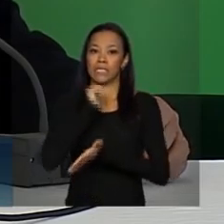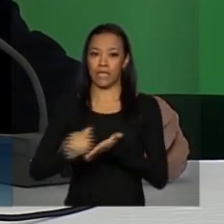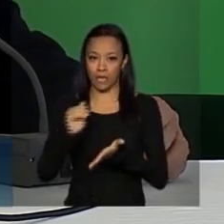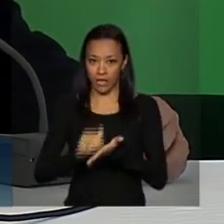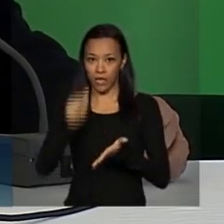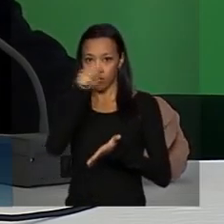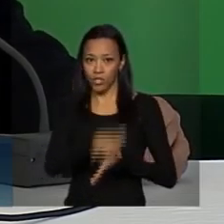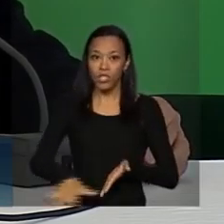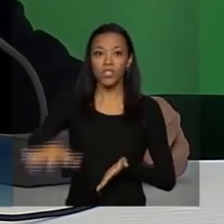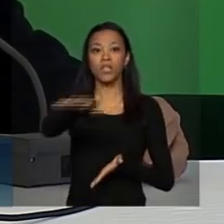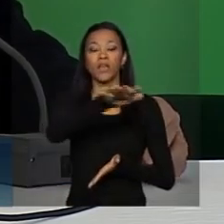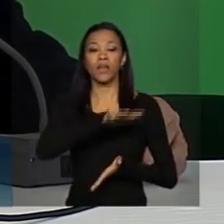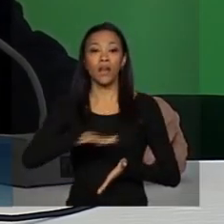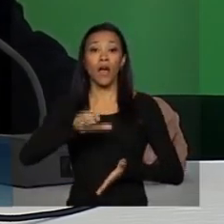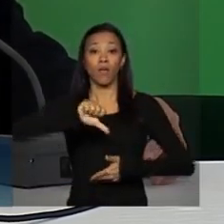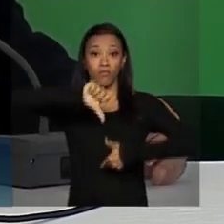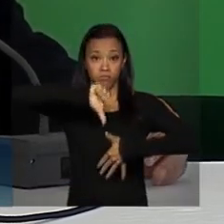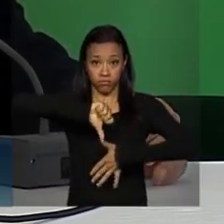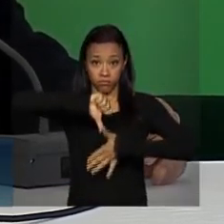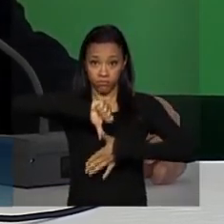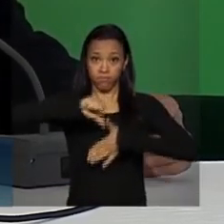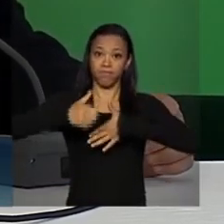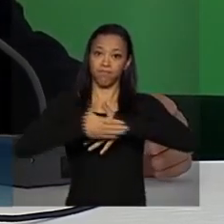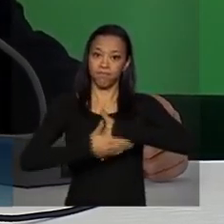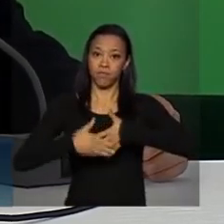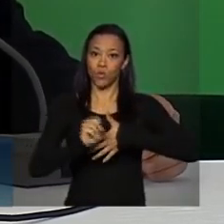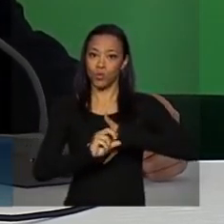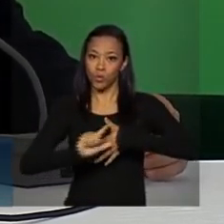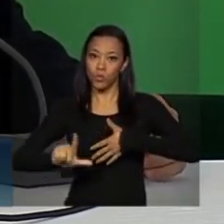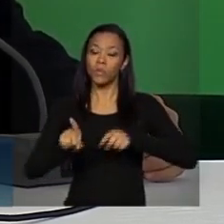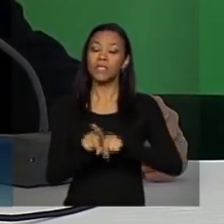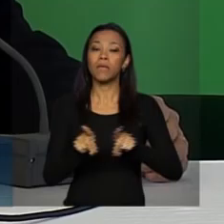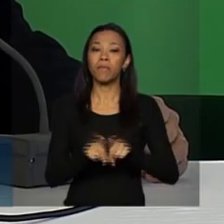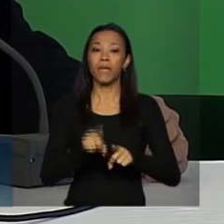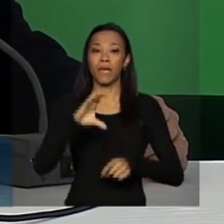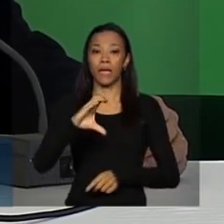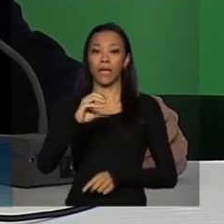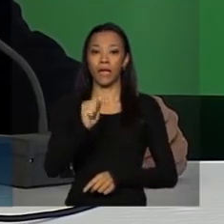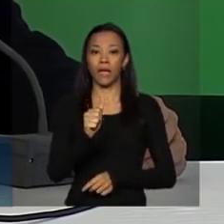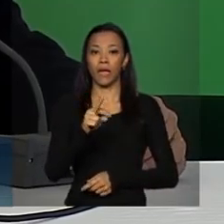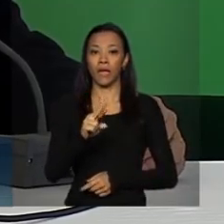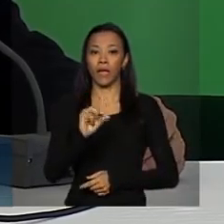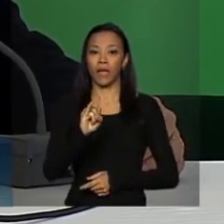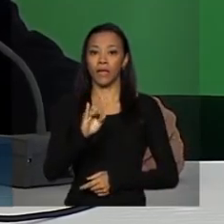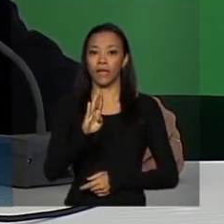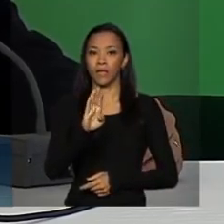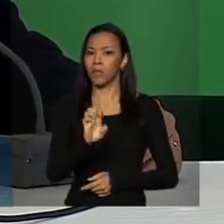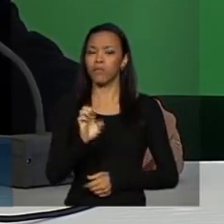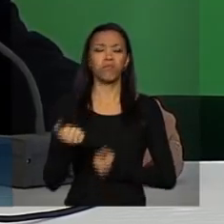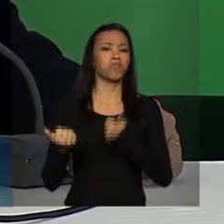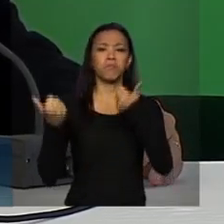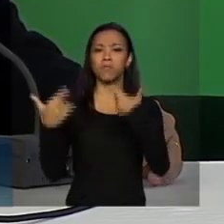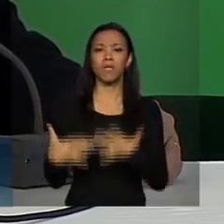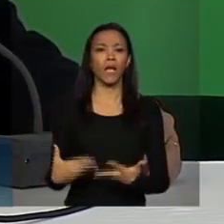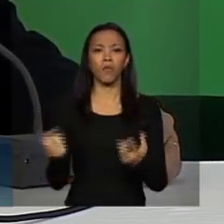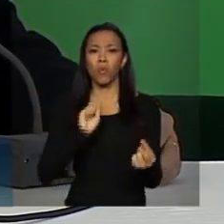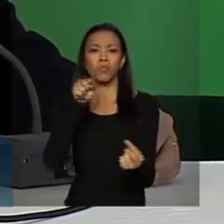do Itamaraty e hoje estou aqui para conversar sobre a visita da presidenta Dilma ao México.